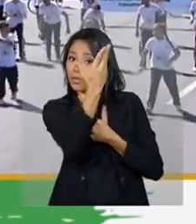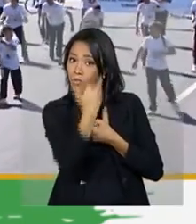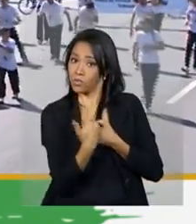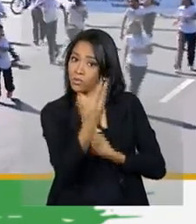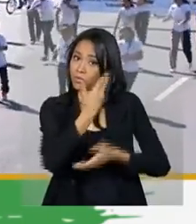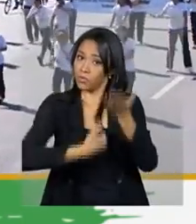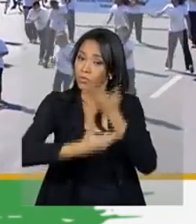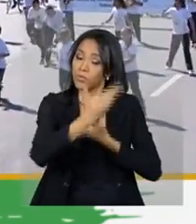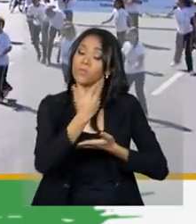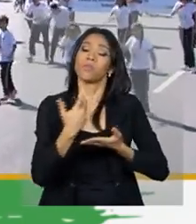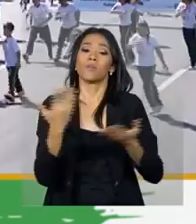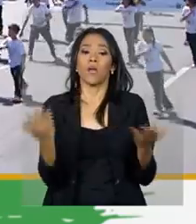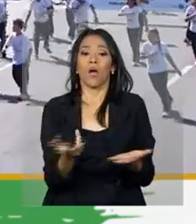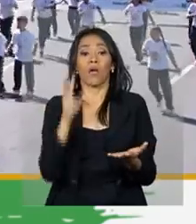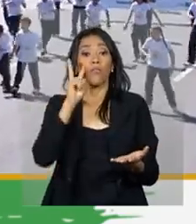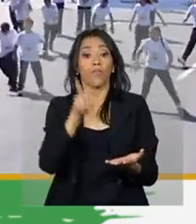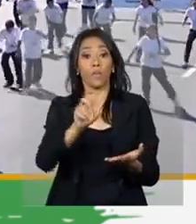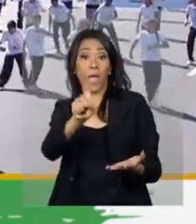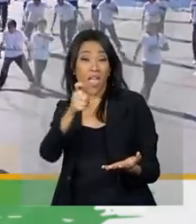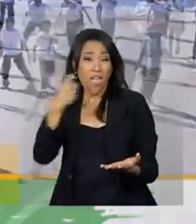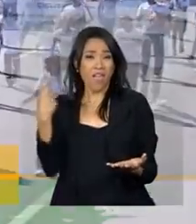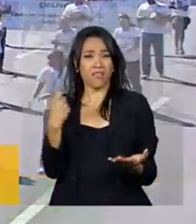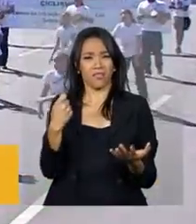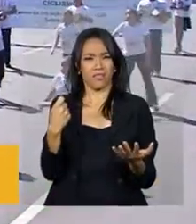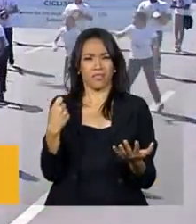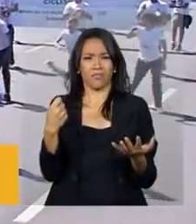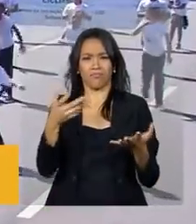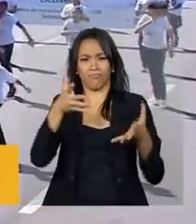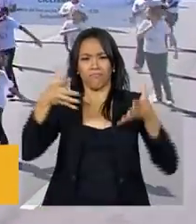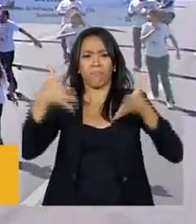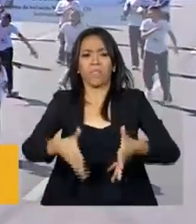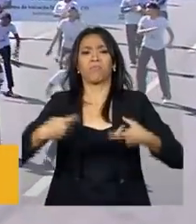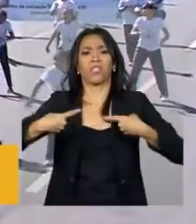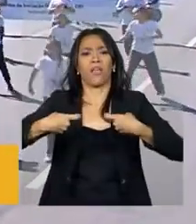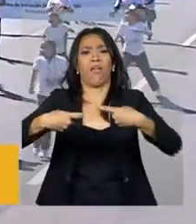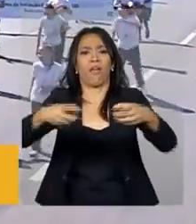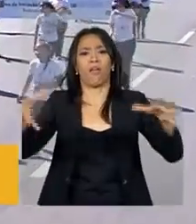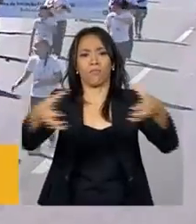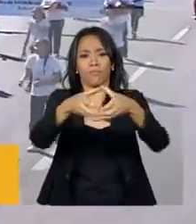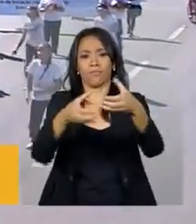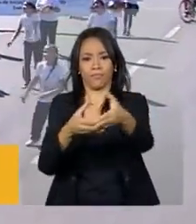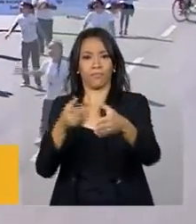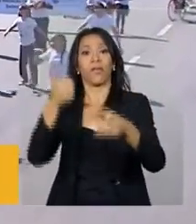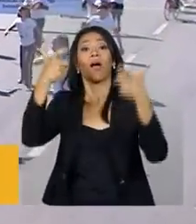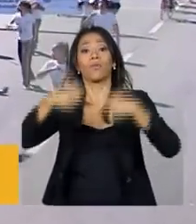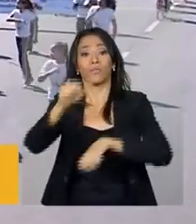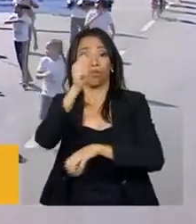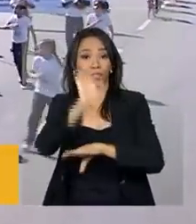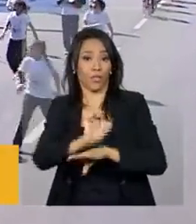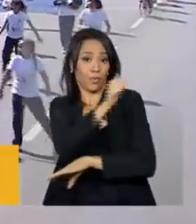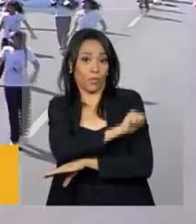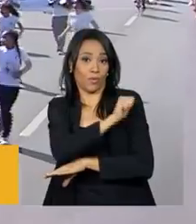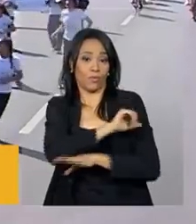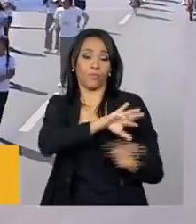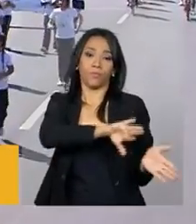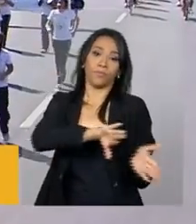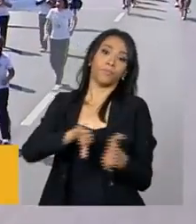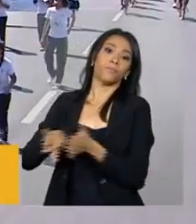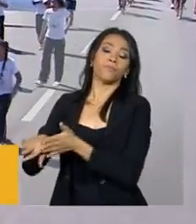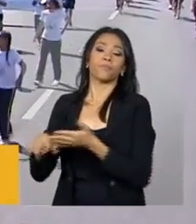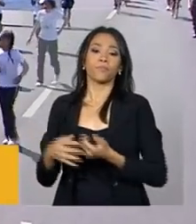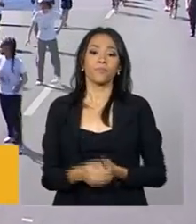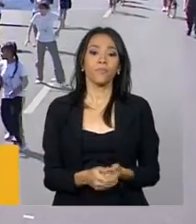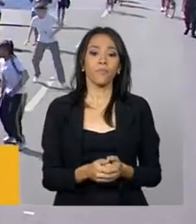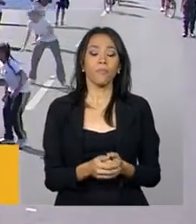os ex-combatentes desfilando no Rio de Janeiro e em Brasília continua o desfile escolar. O ciclismo vem representado